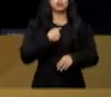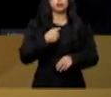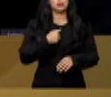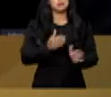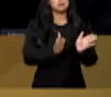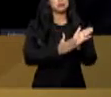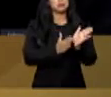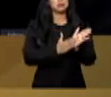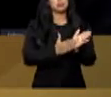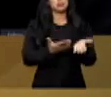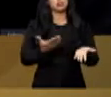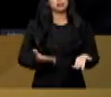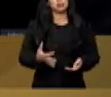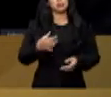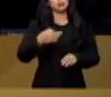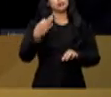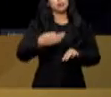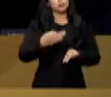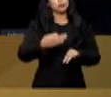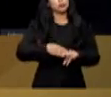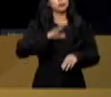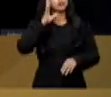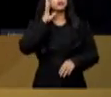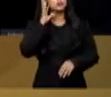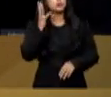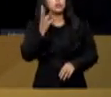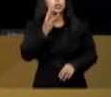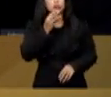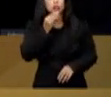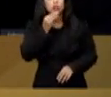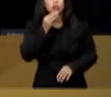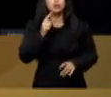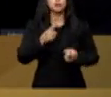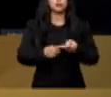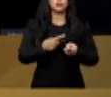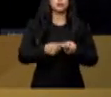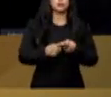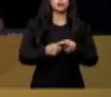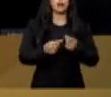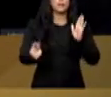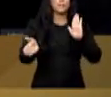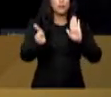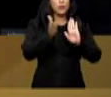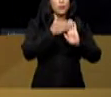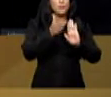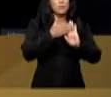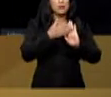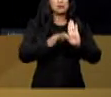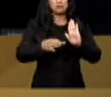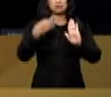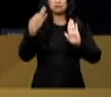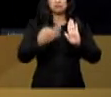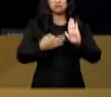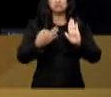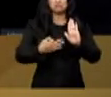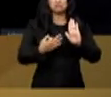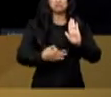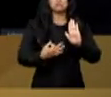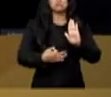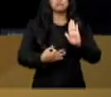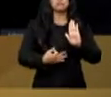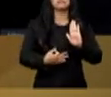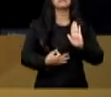ministro Dias Toffoli por essa bem elaborada proposta que me parece está